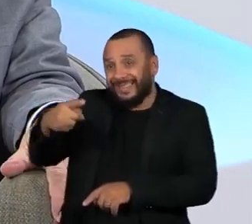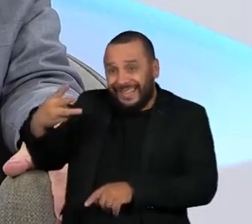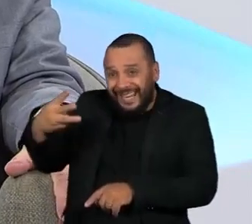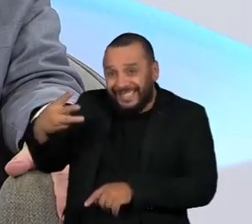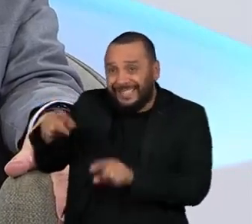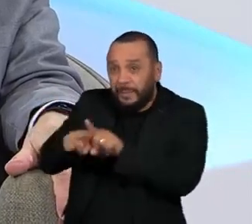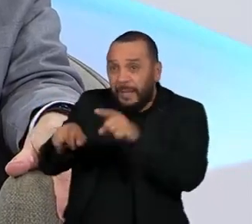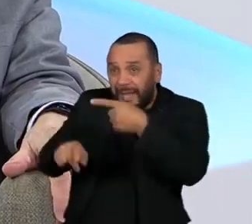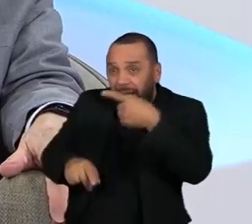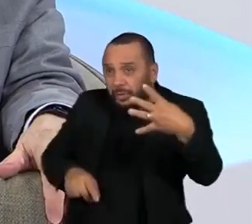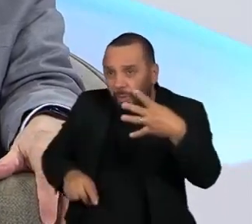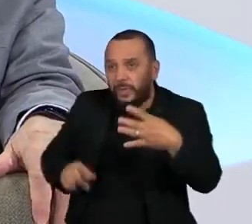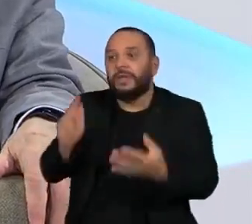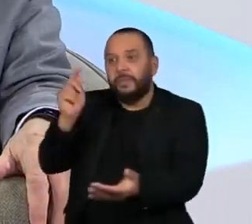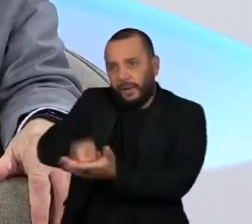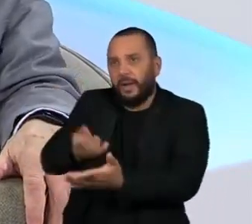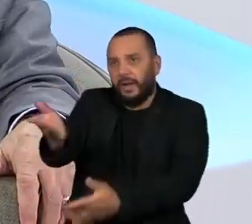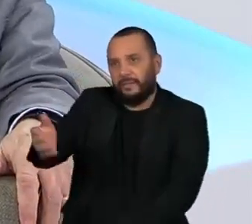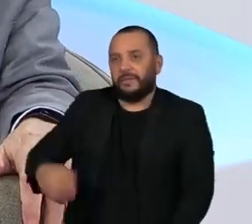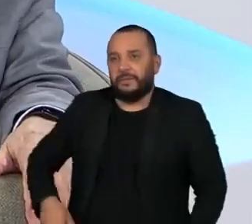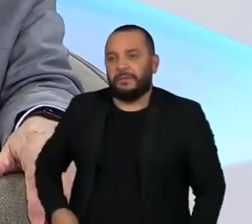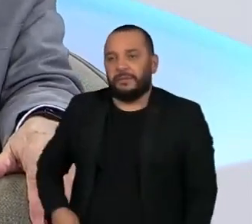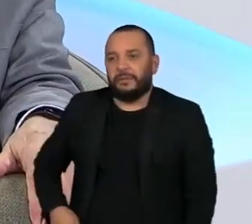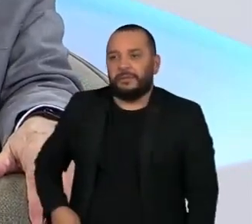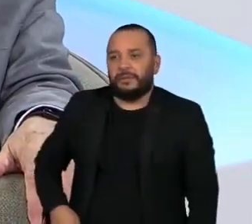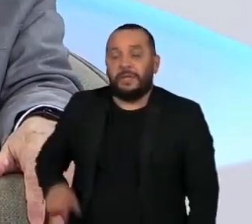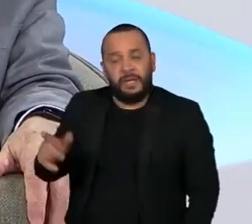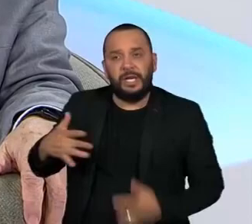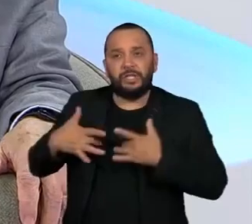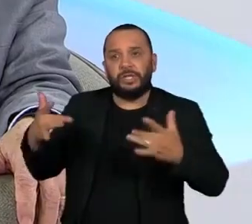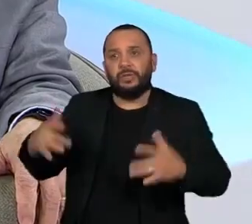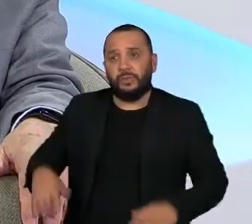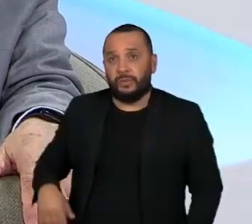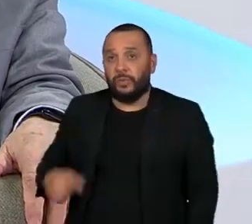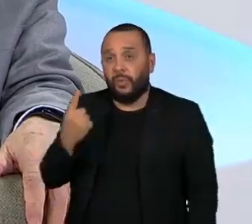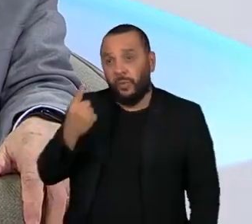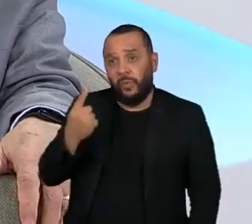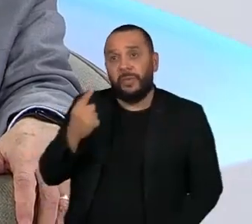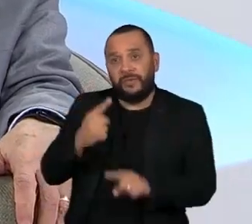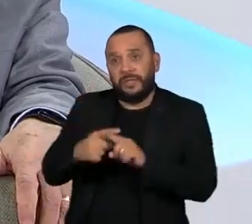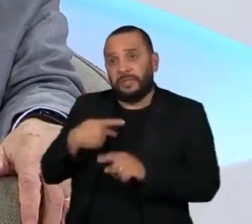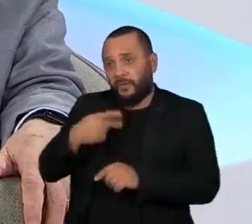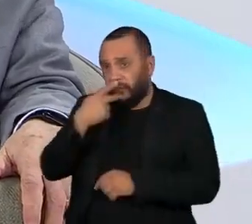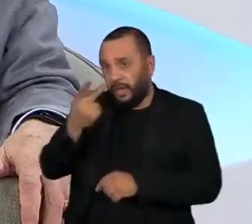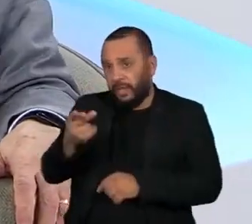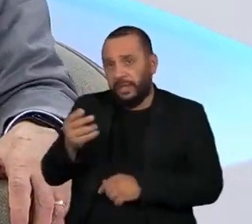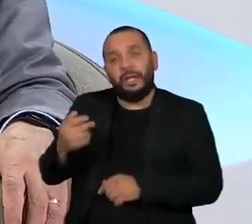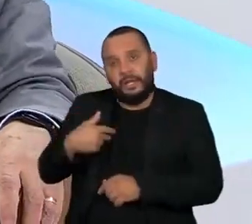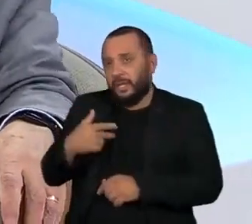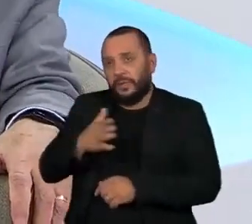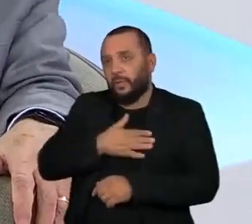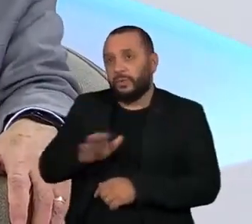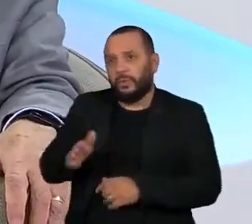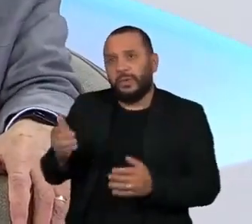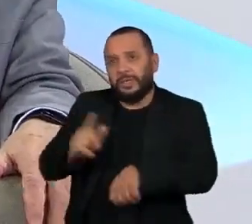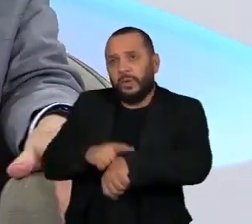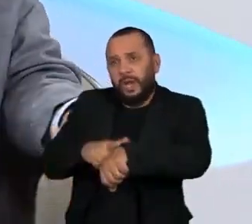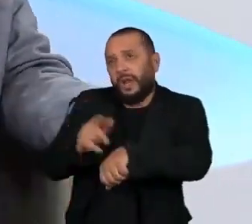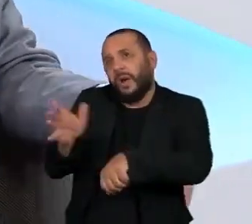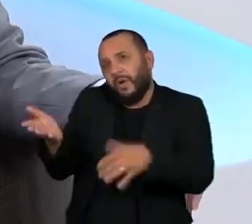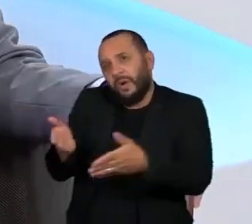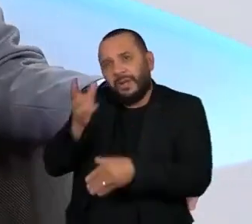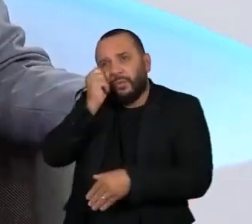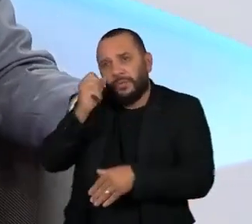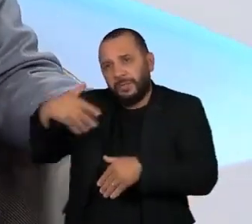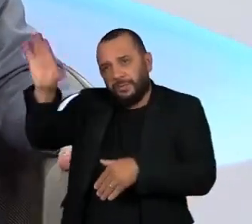então ele o Silvio uma vez eu falei ele não gostou mas como ele não tá vendo ele tá dormindo essa hora eu